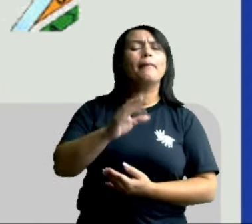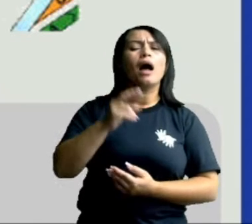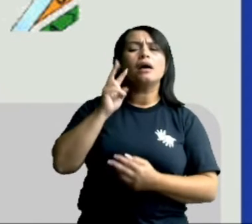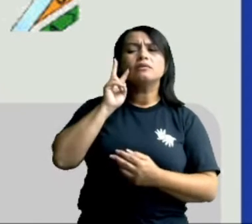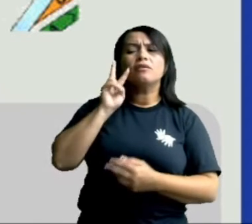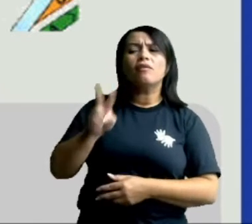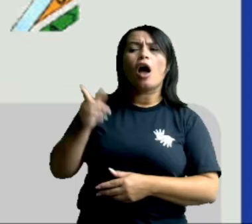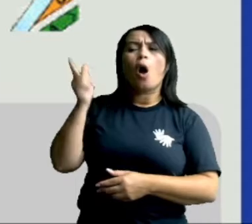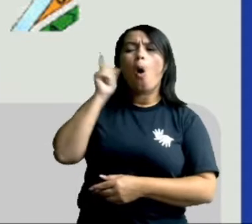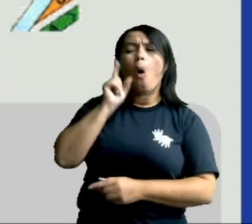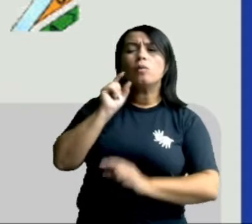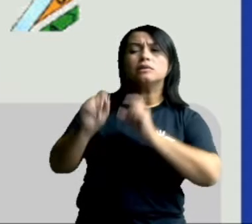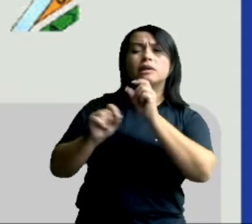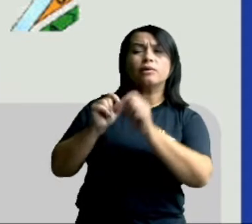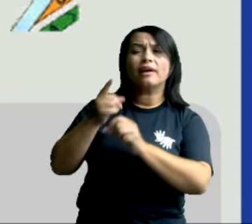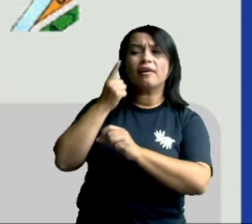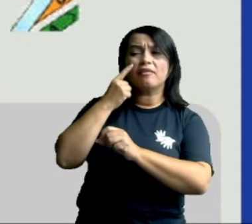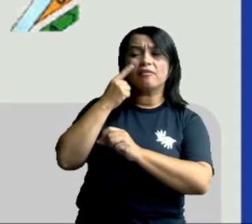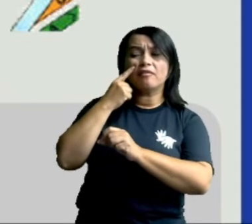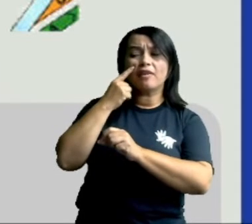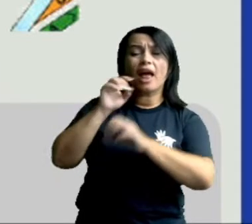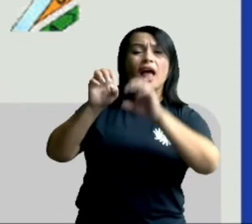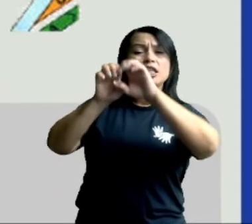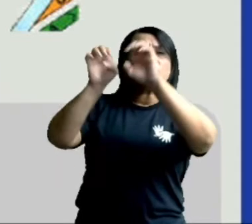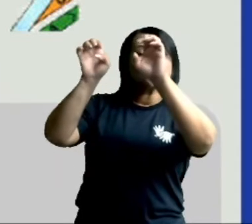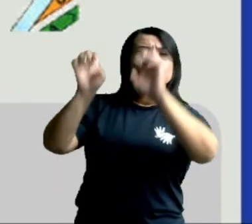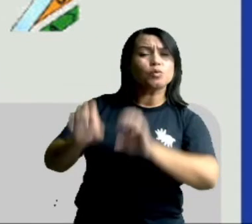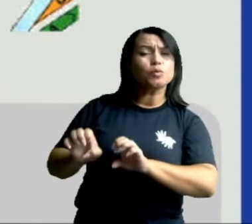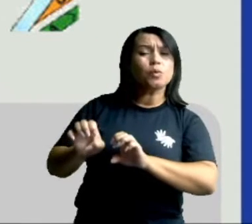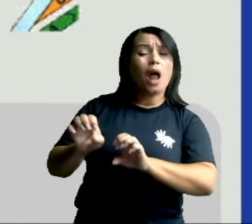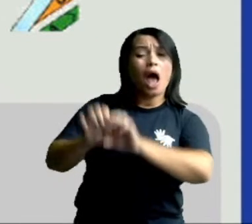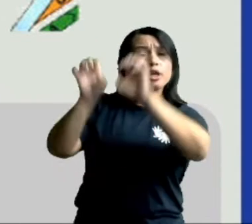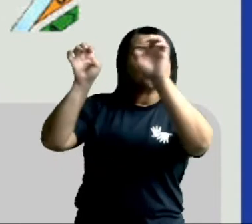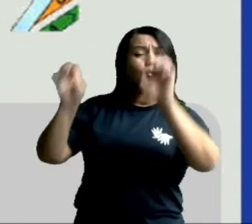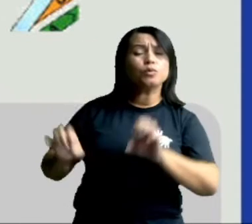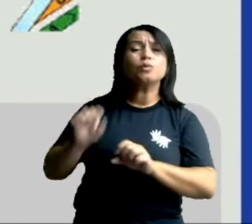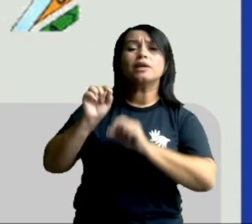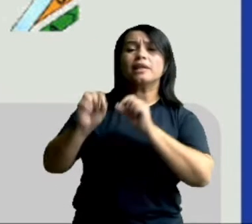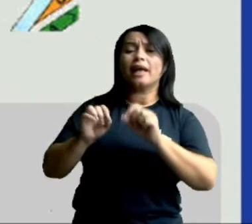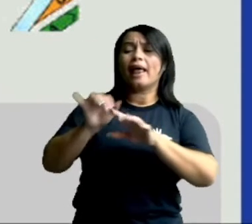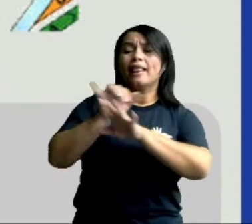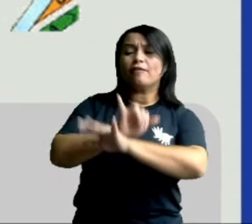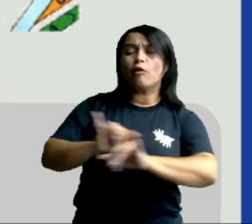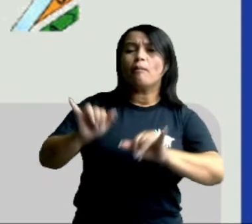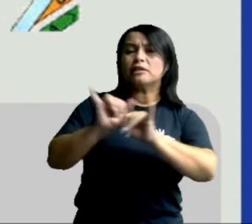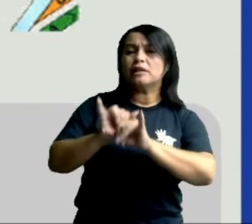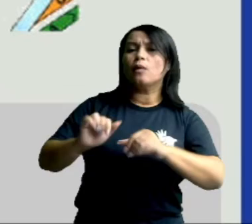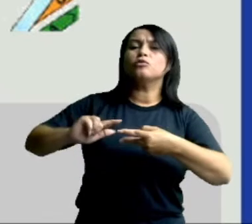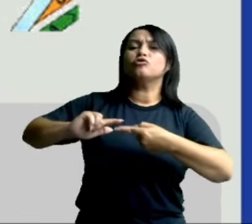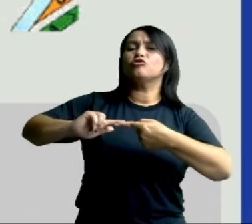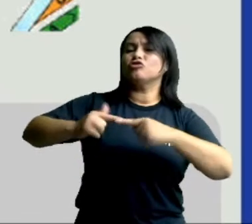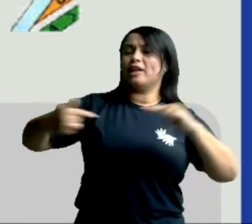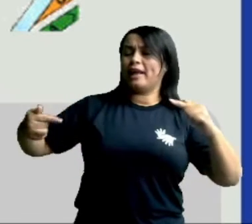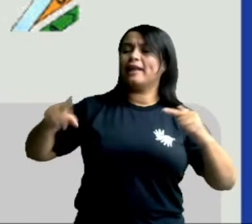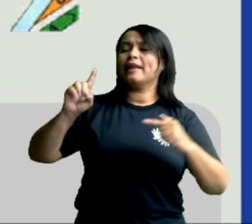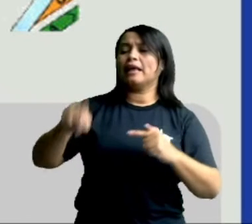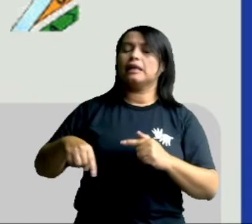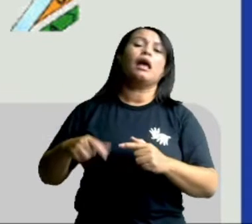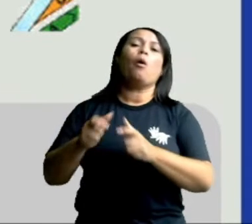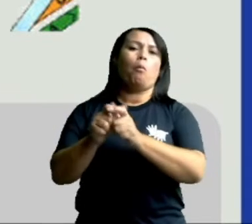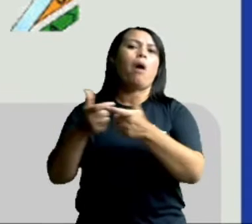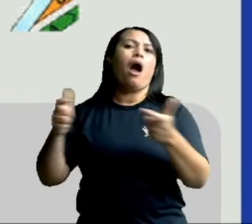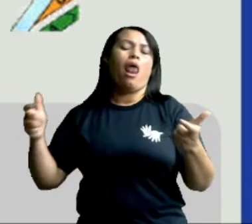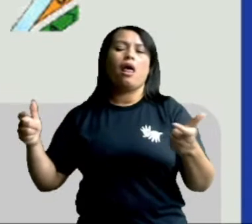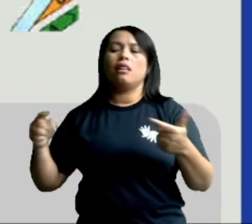consegue observar a estrutura desse DNA, a estrutura dessa informação genética, tá certo? Que é uma